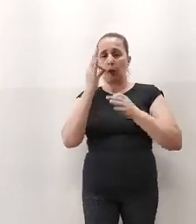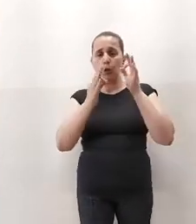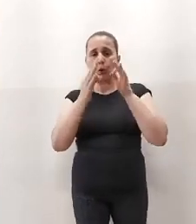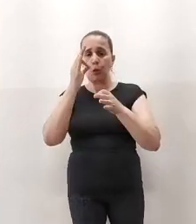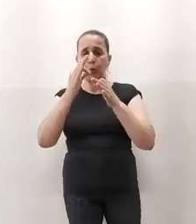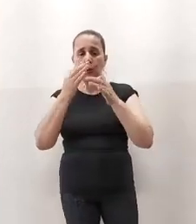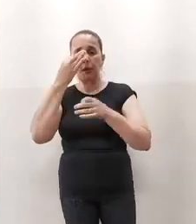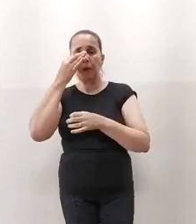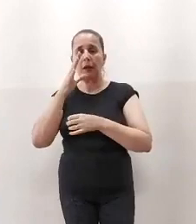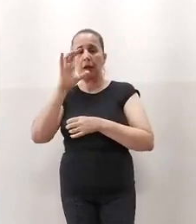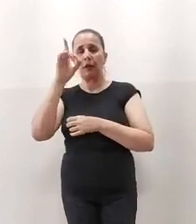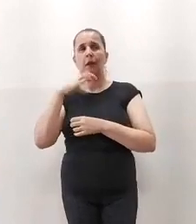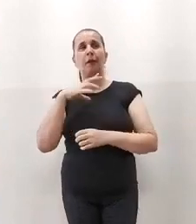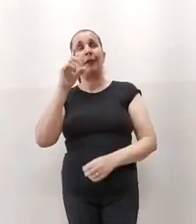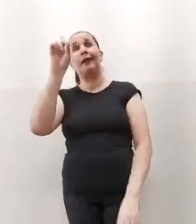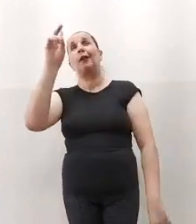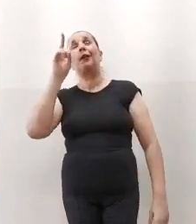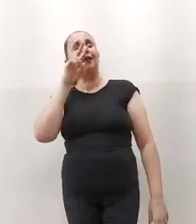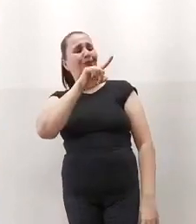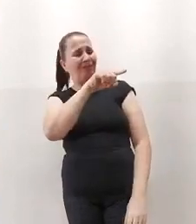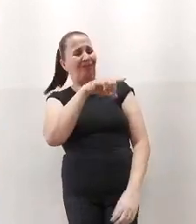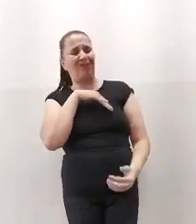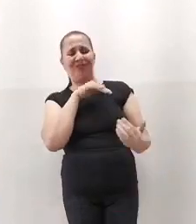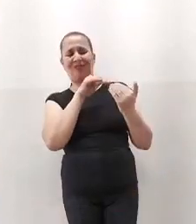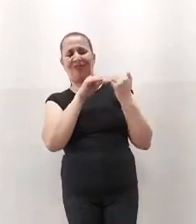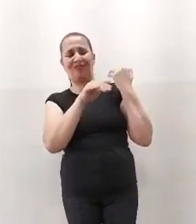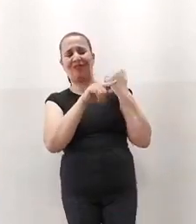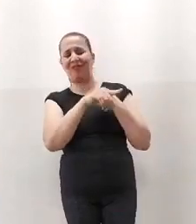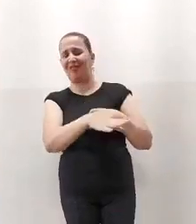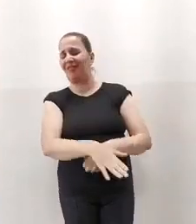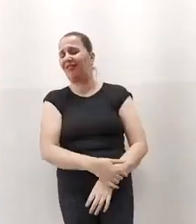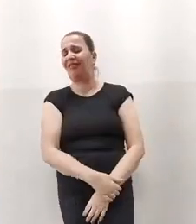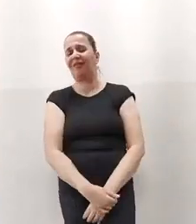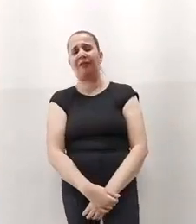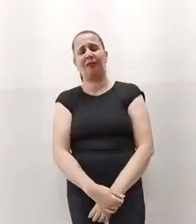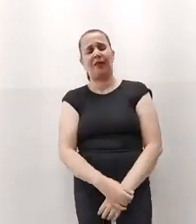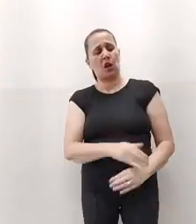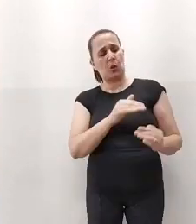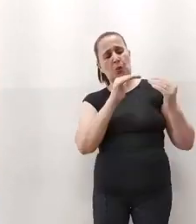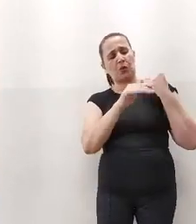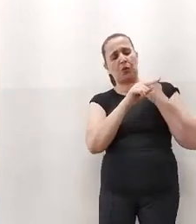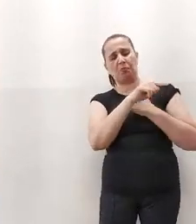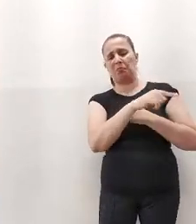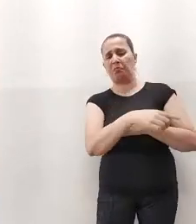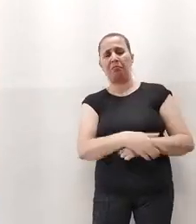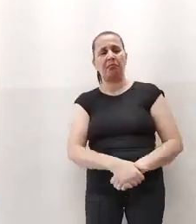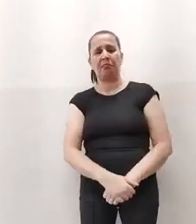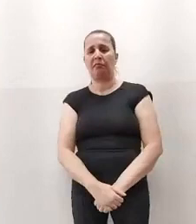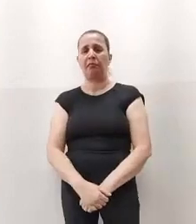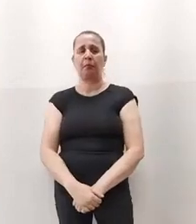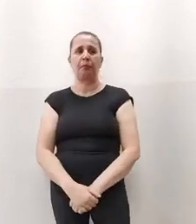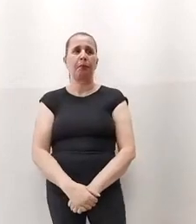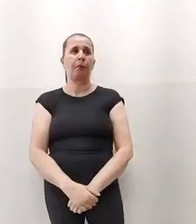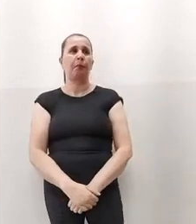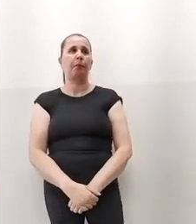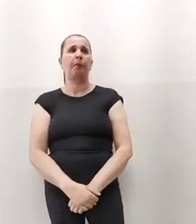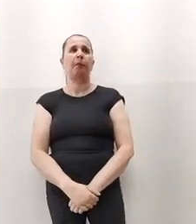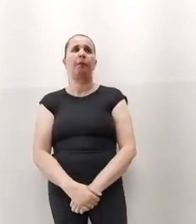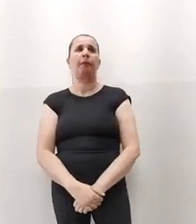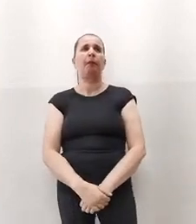dos homens, mas Deus olha e fala assim: eu não tenho nada a ver com isso, nada a ver com isso. Oh